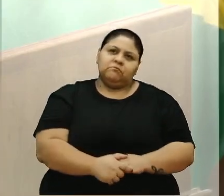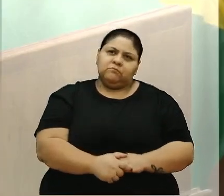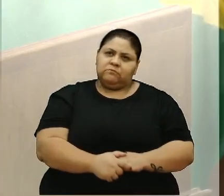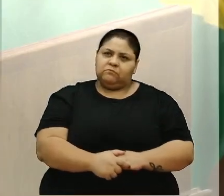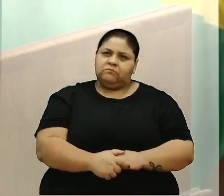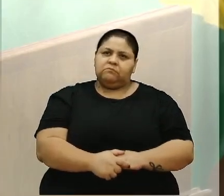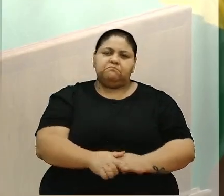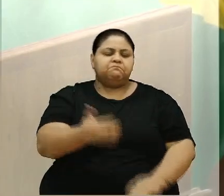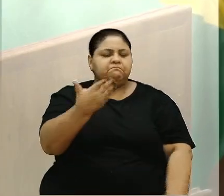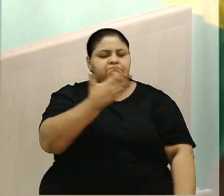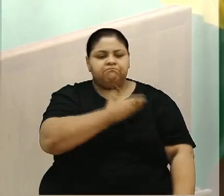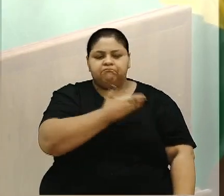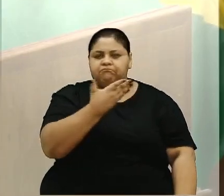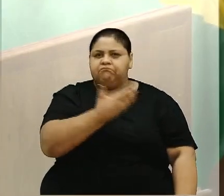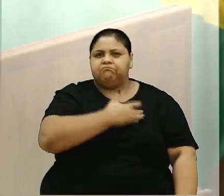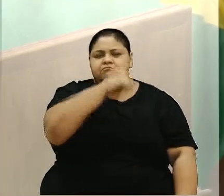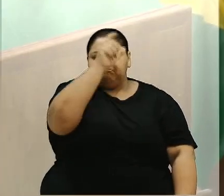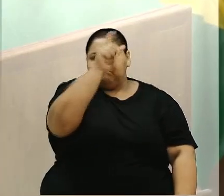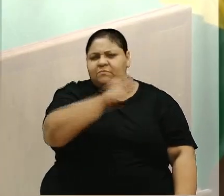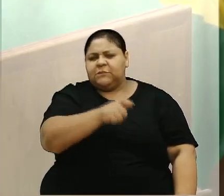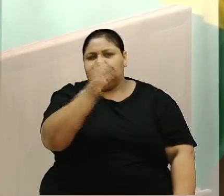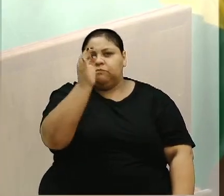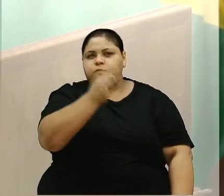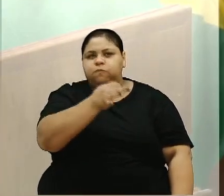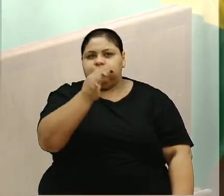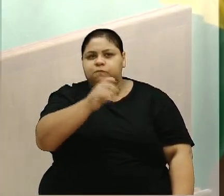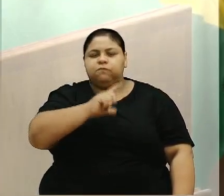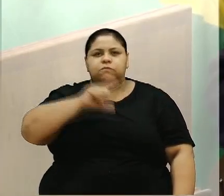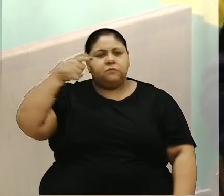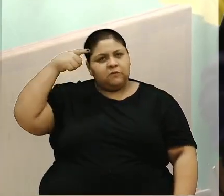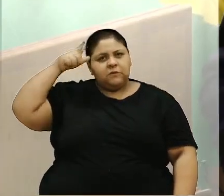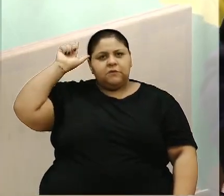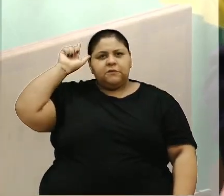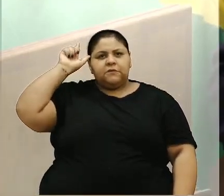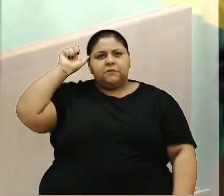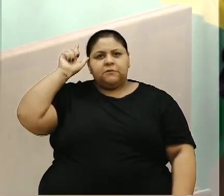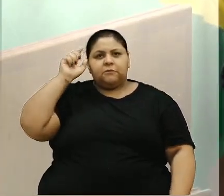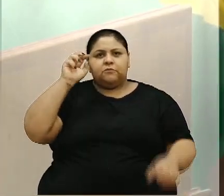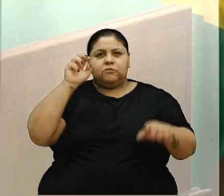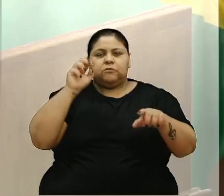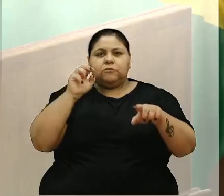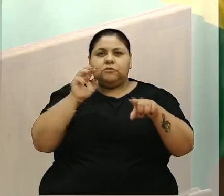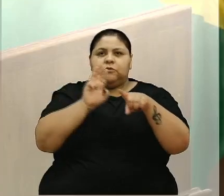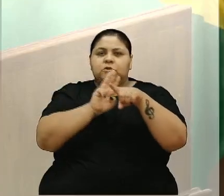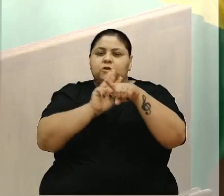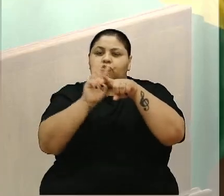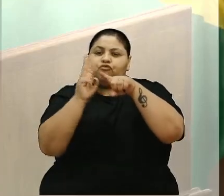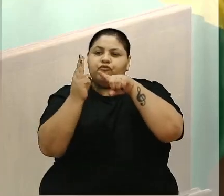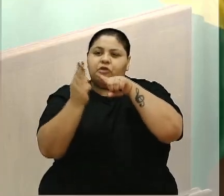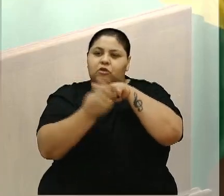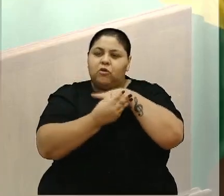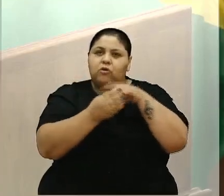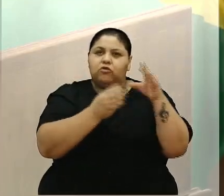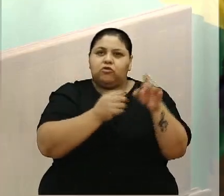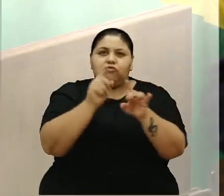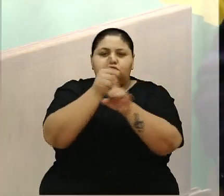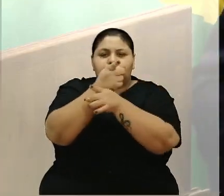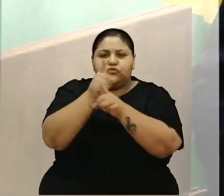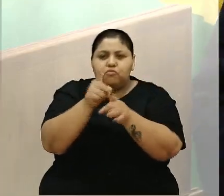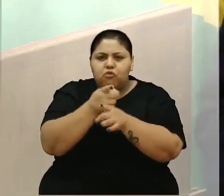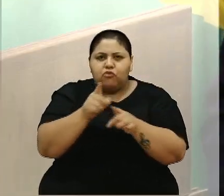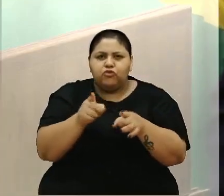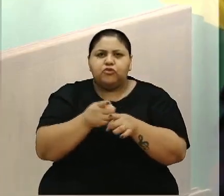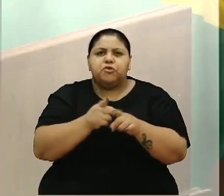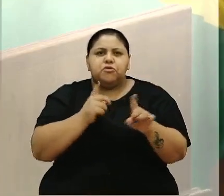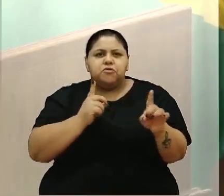um amigão, né? Um ser humano incrível. Estivemos lá ontem no velório com muitos músicos, reencontramos lá o